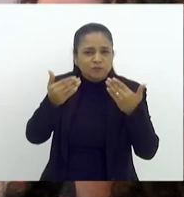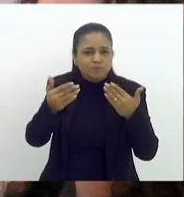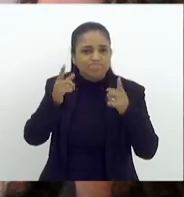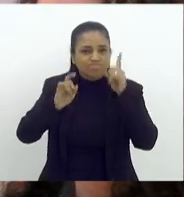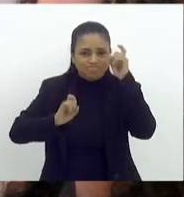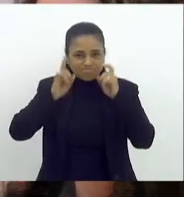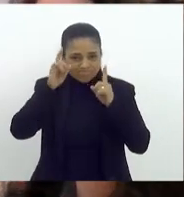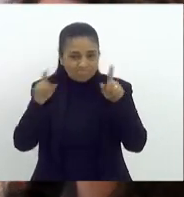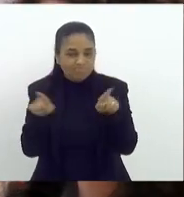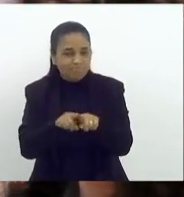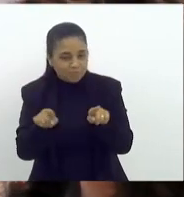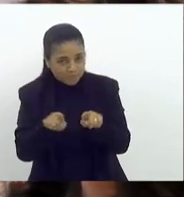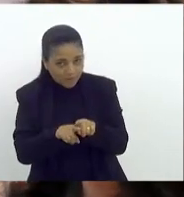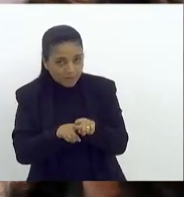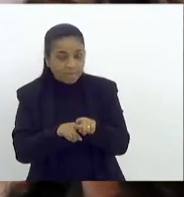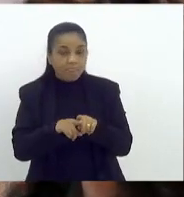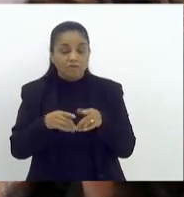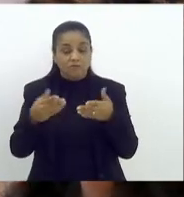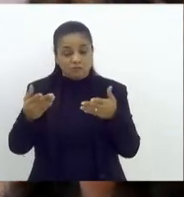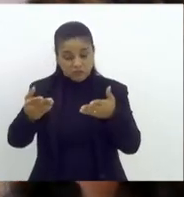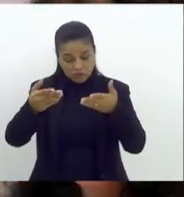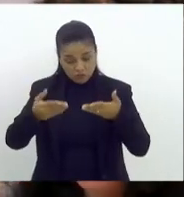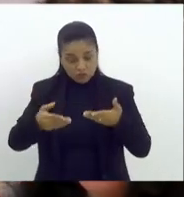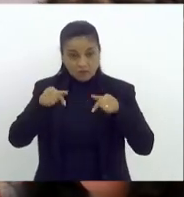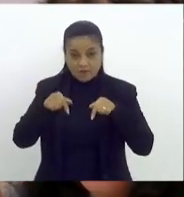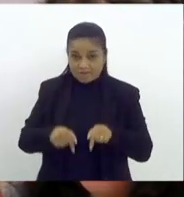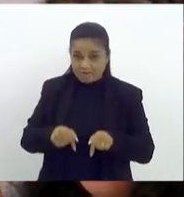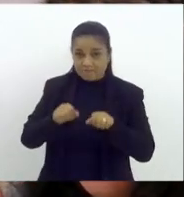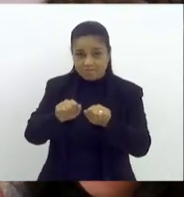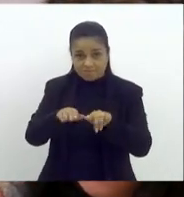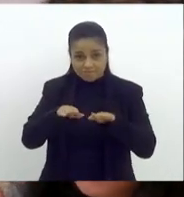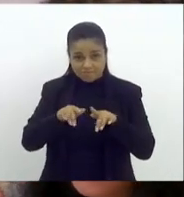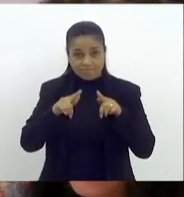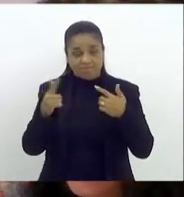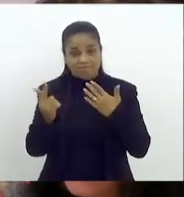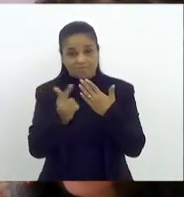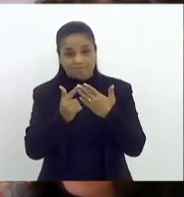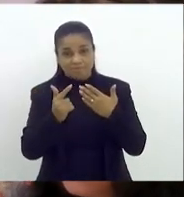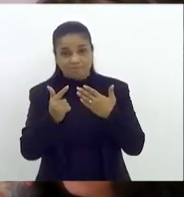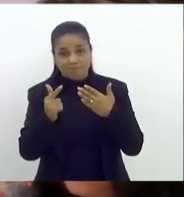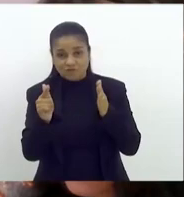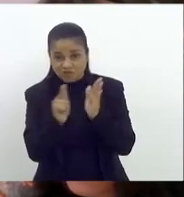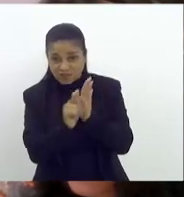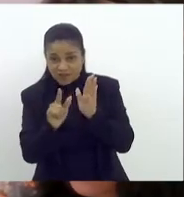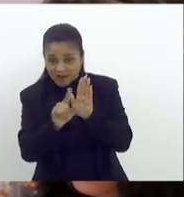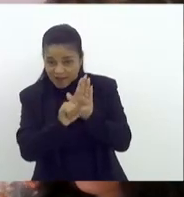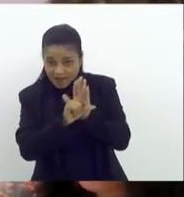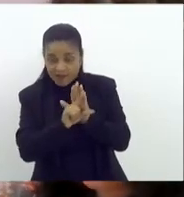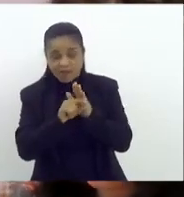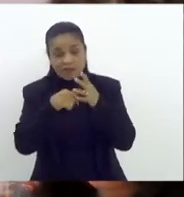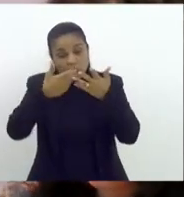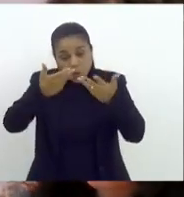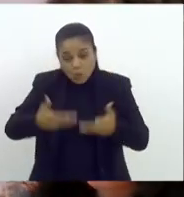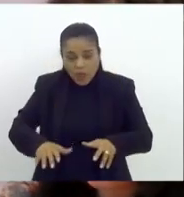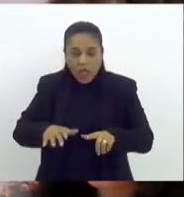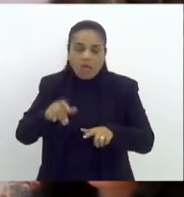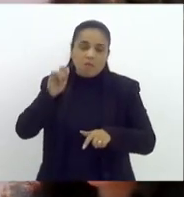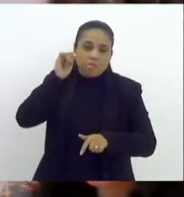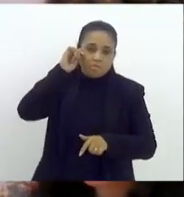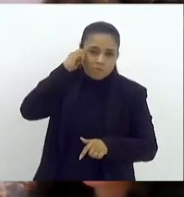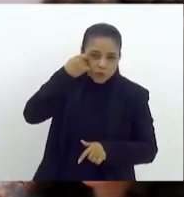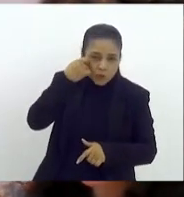então quando vocês chegam dentro dessa casa Legislativa que não querem pessoas como nós pessoas